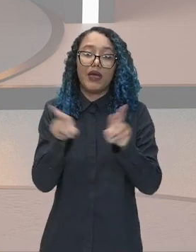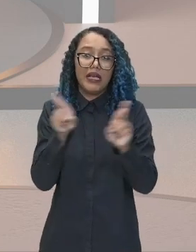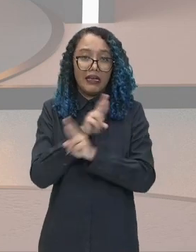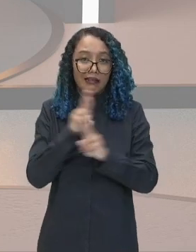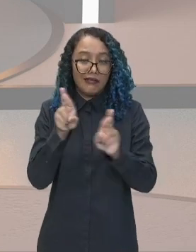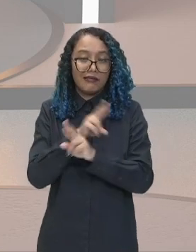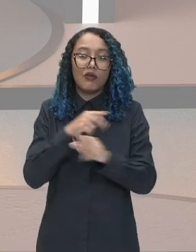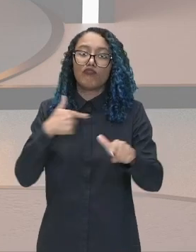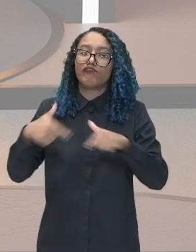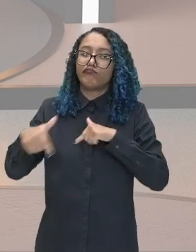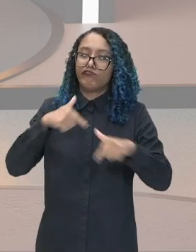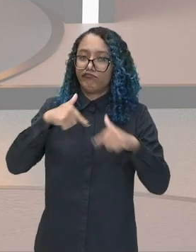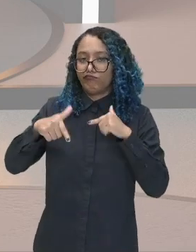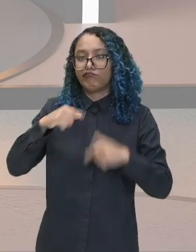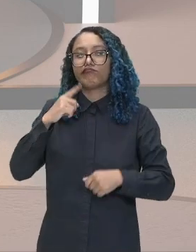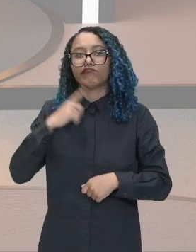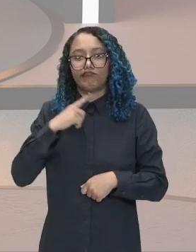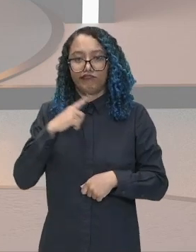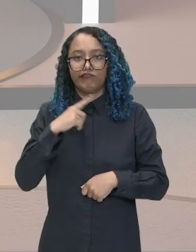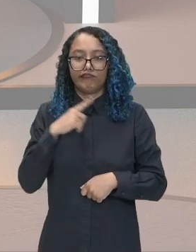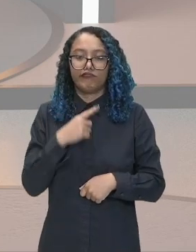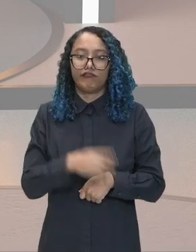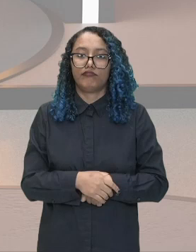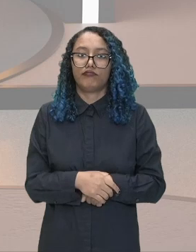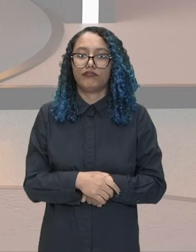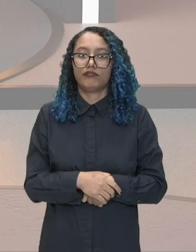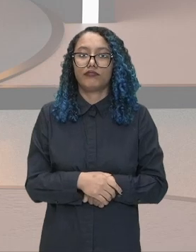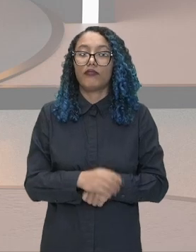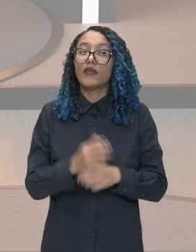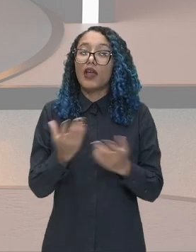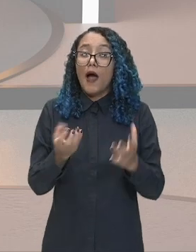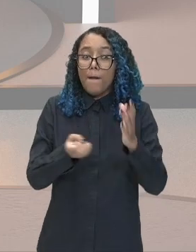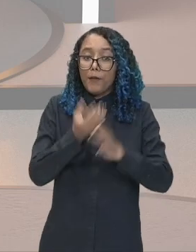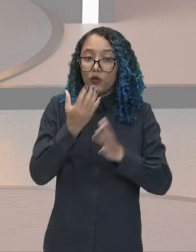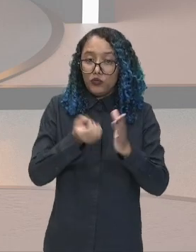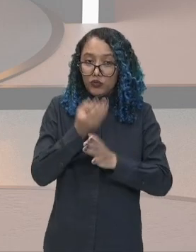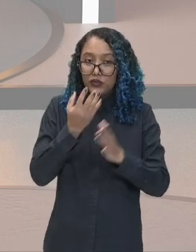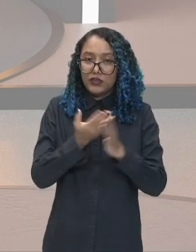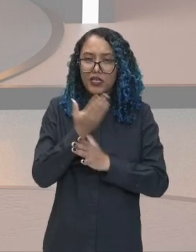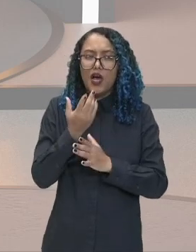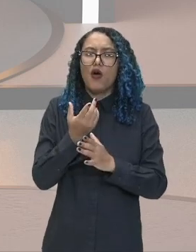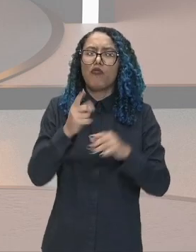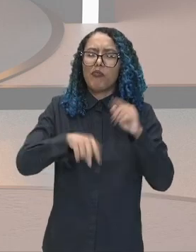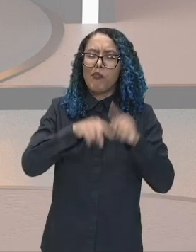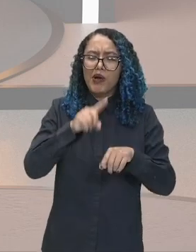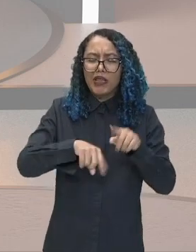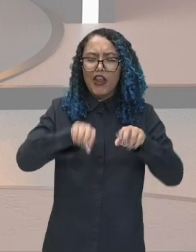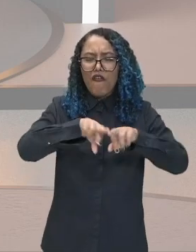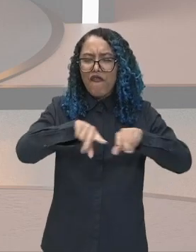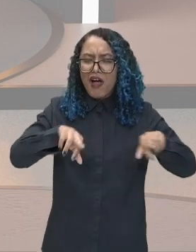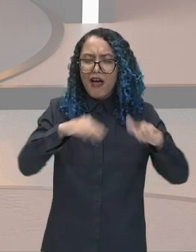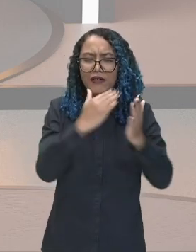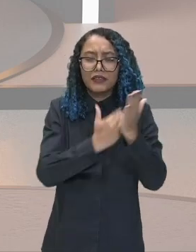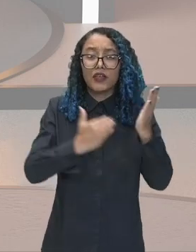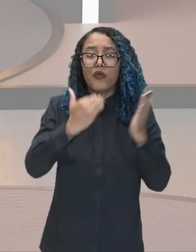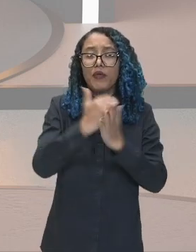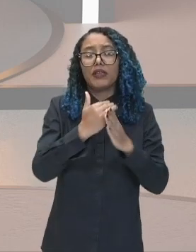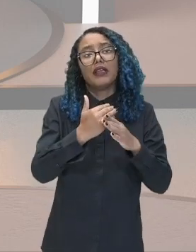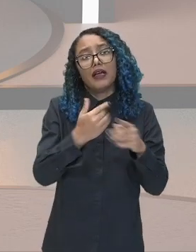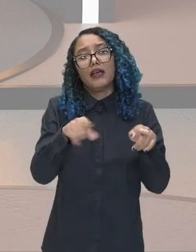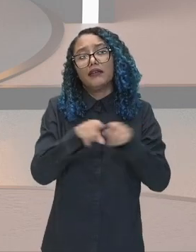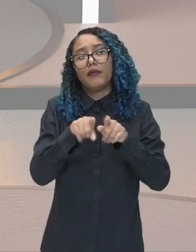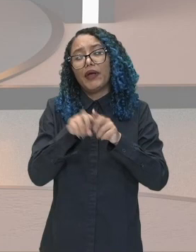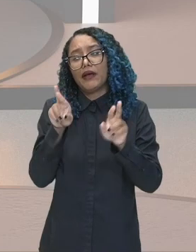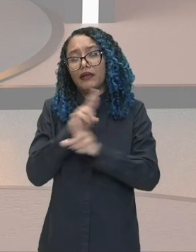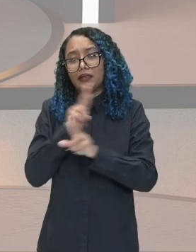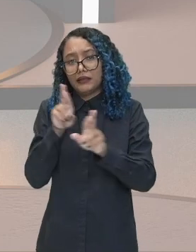aumentar de forma significativa a produção de bens, né? Mas as relações de trabalho também vão